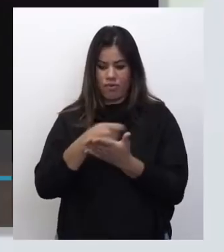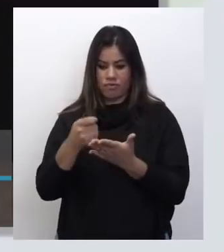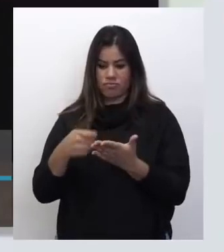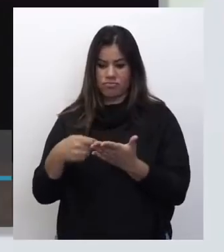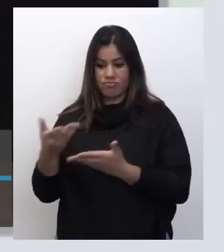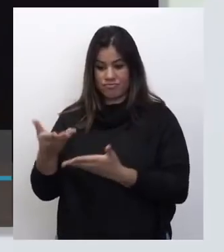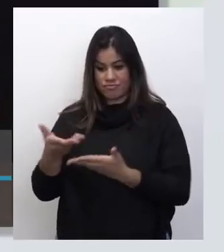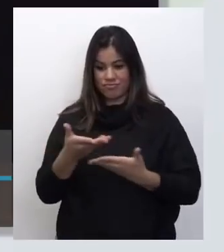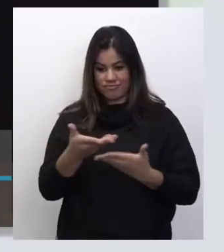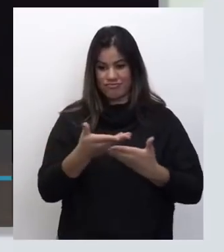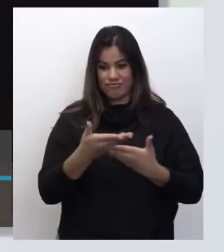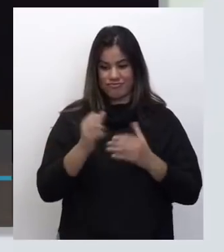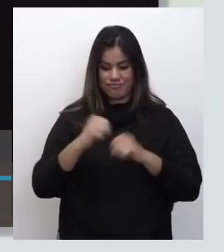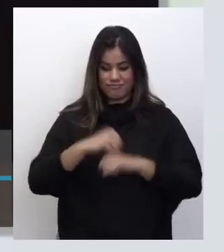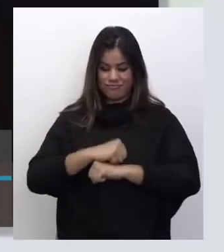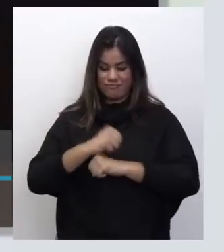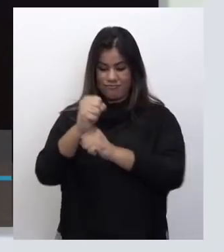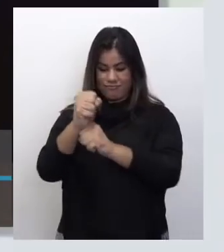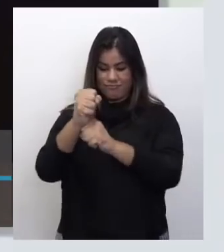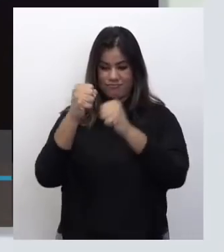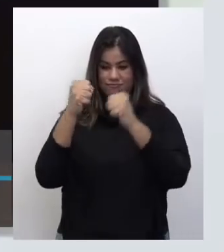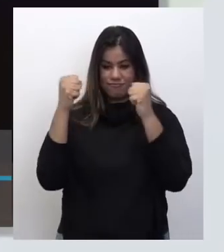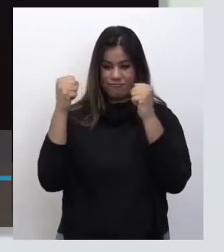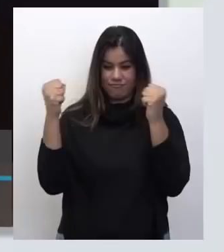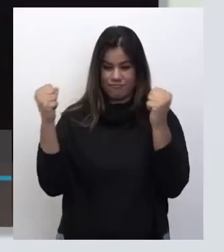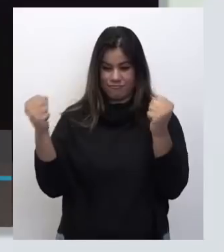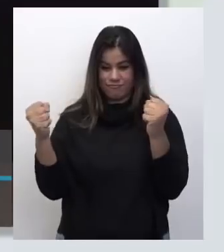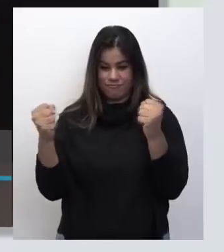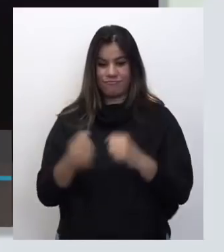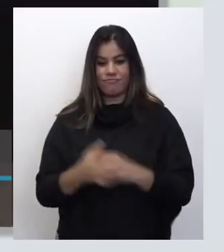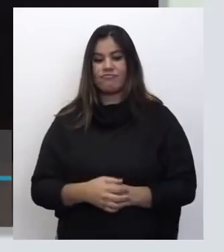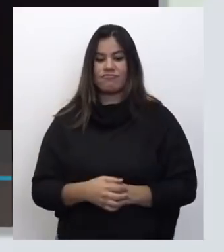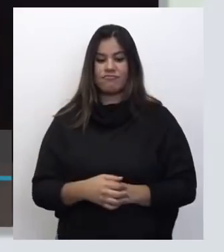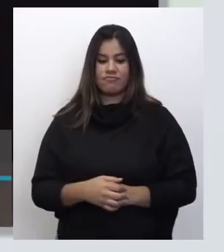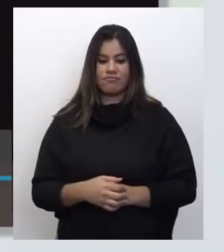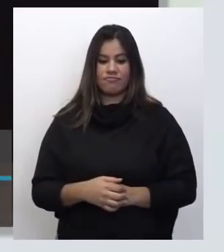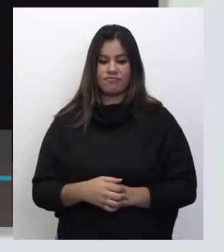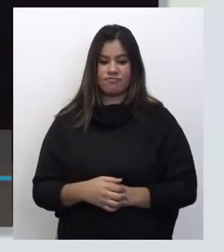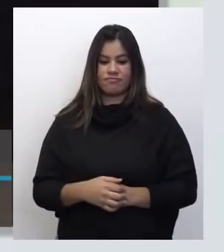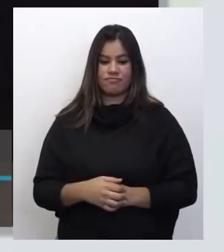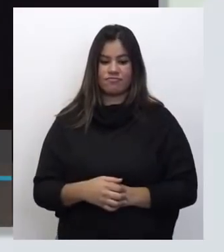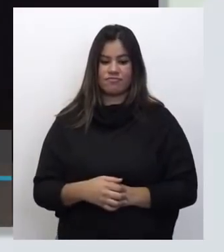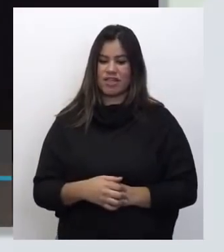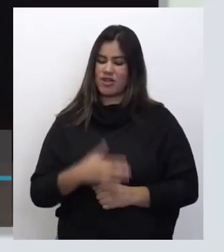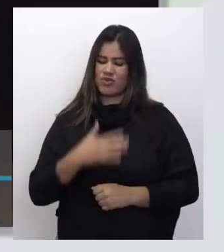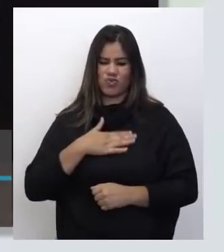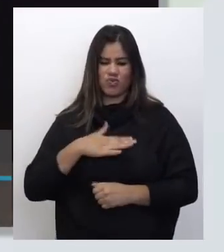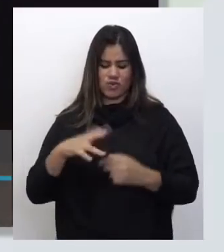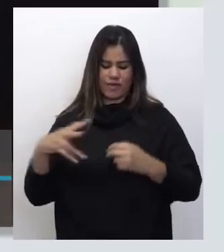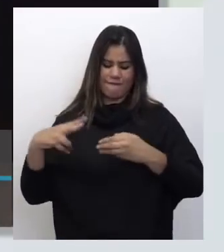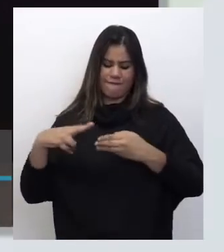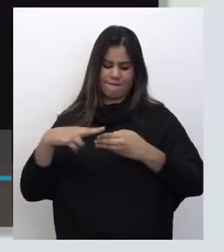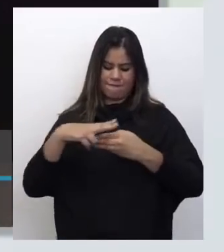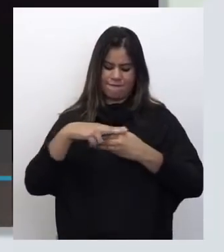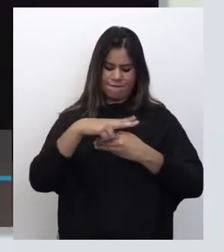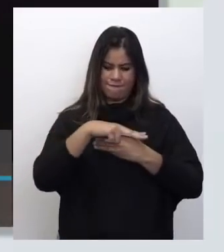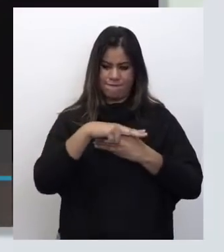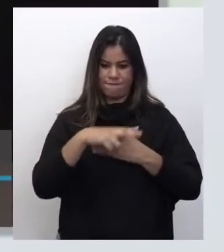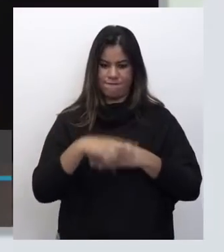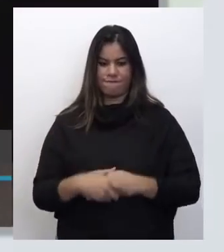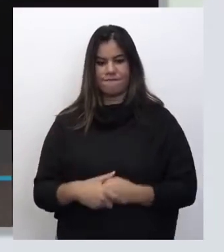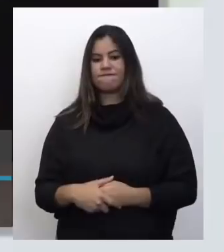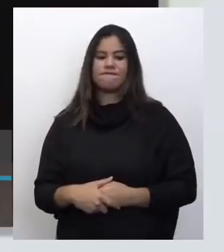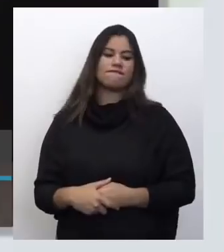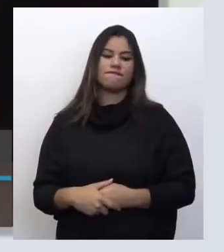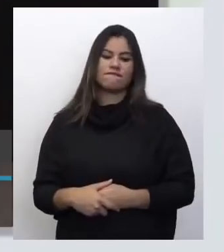para abrir a janela. E aqui eu já vi um negócio que eu não quero que fique pra fora, ó. Essa parte aqui eu não quero que fique pra fora, então já vou fazendo um